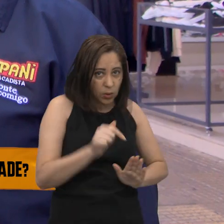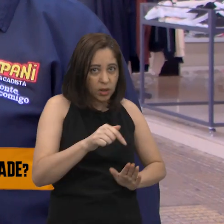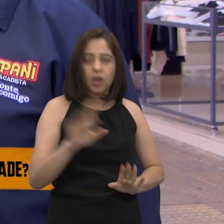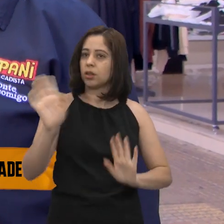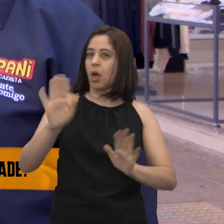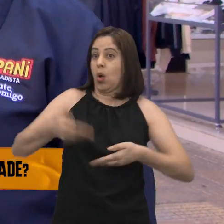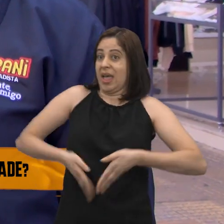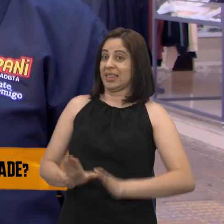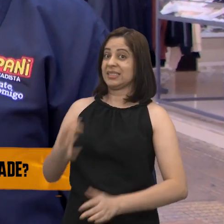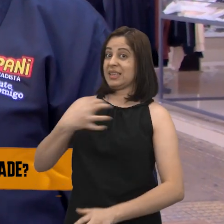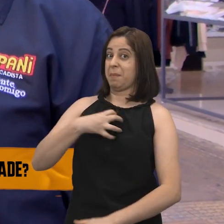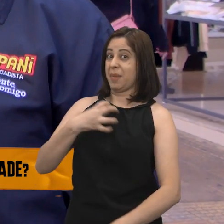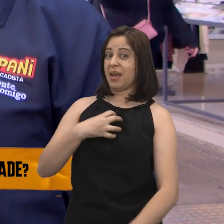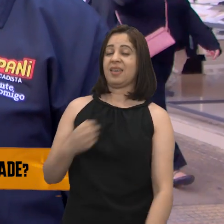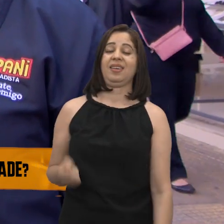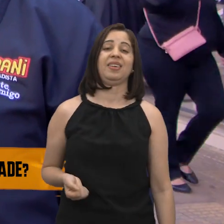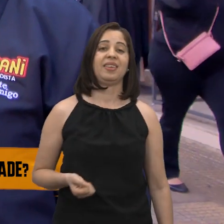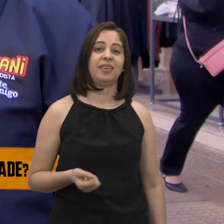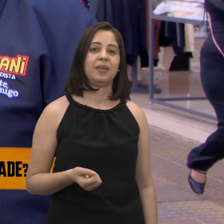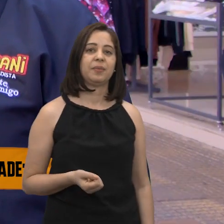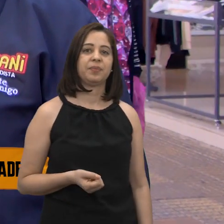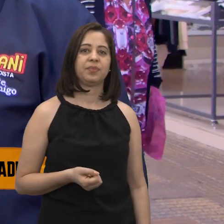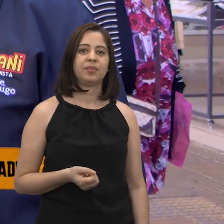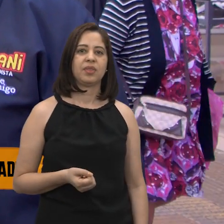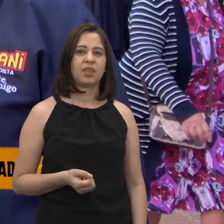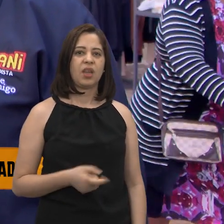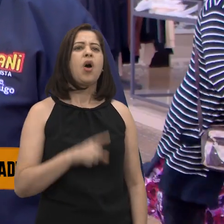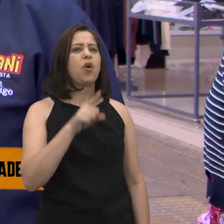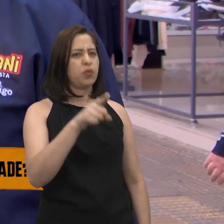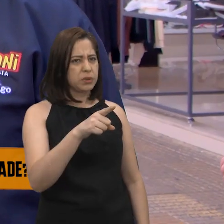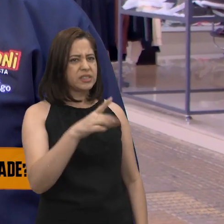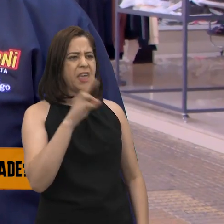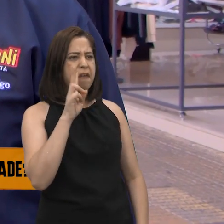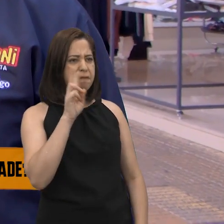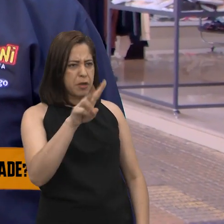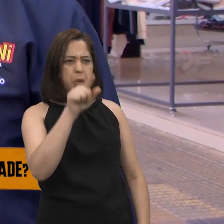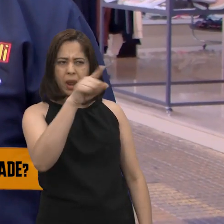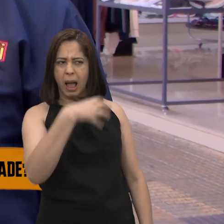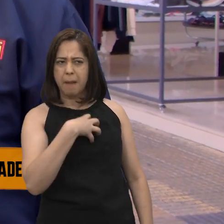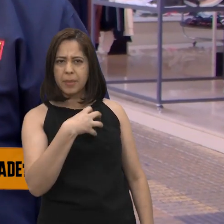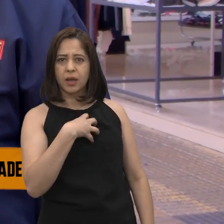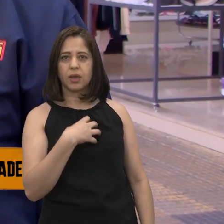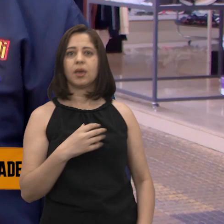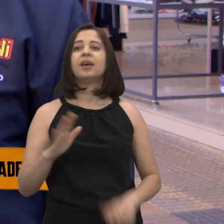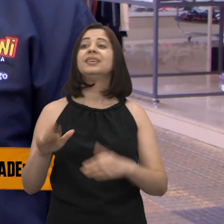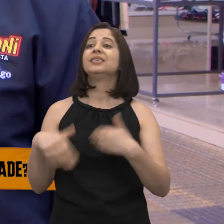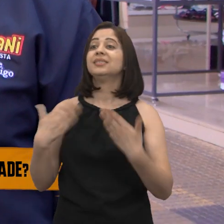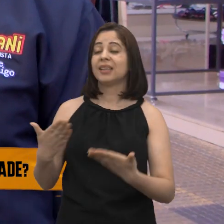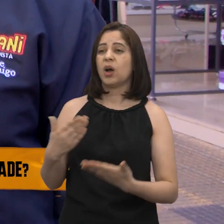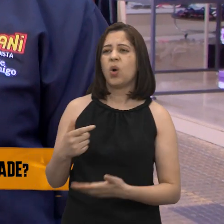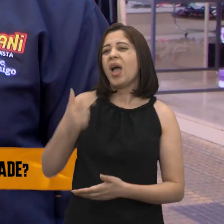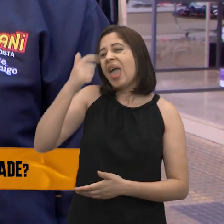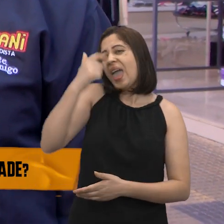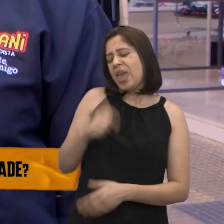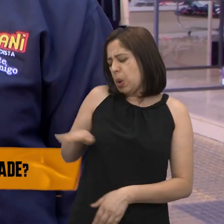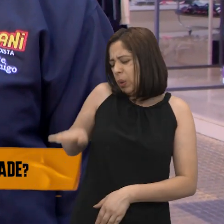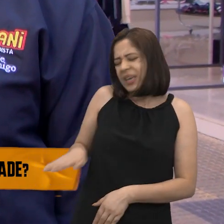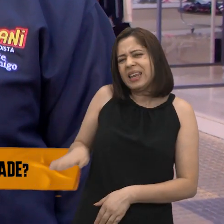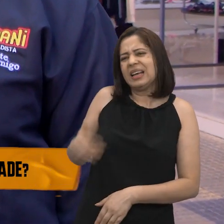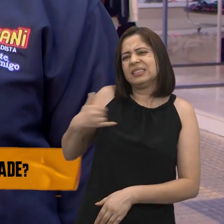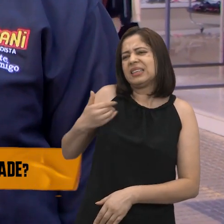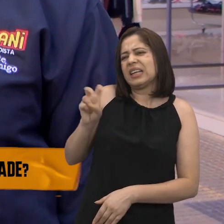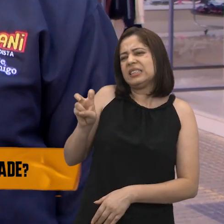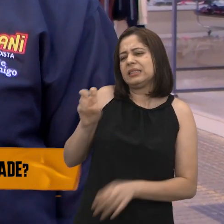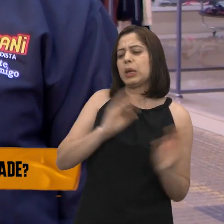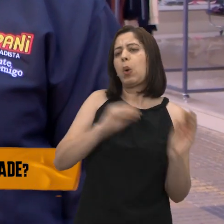da Bahia. É da Bahia também. Então, morou lá, viu como que as coisas funcionam? Pior que eu vim pra cá criancinha, eu acho que eu